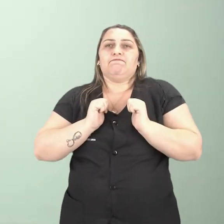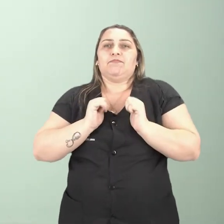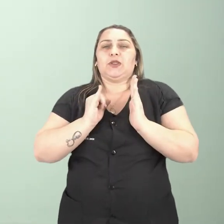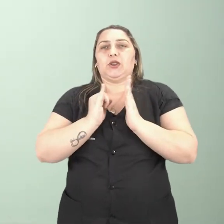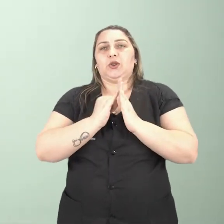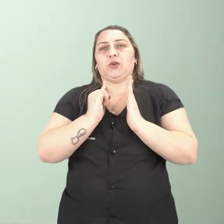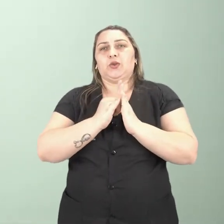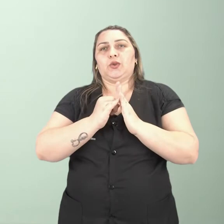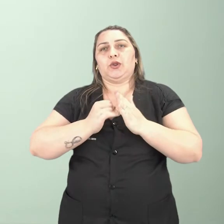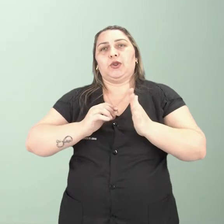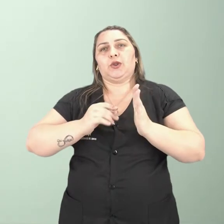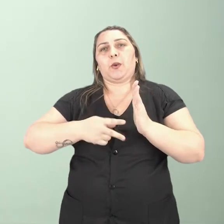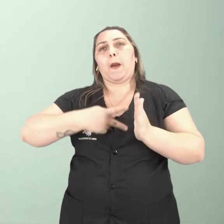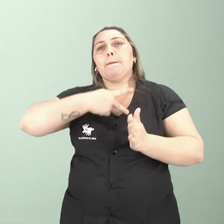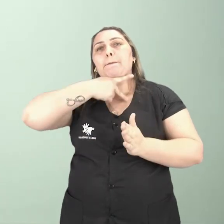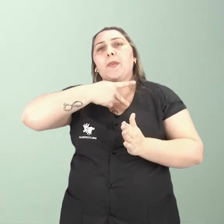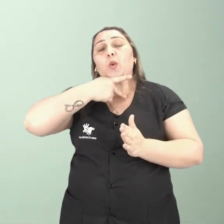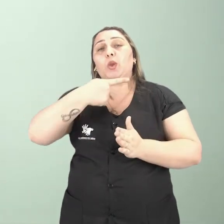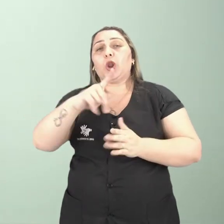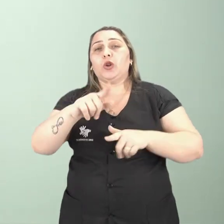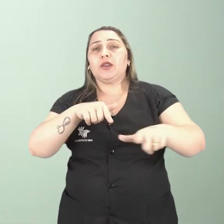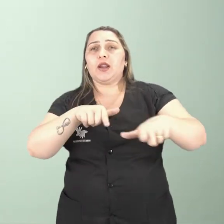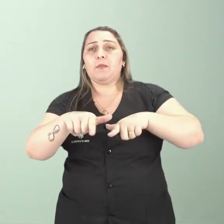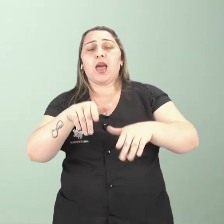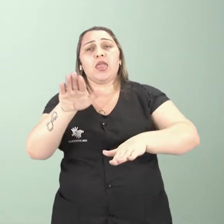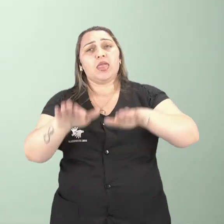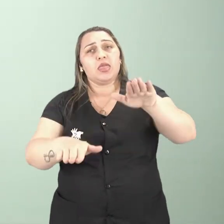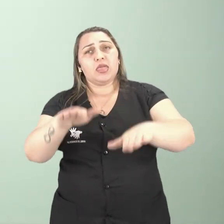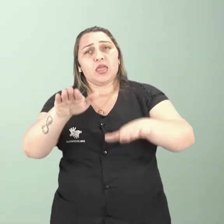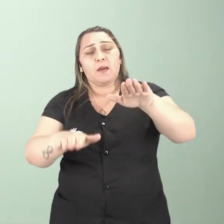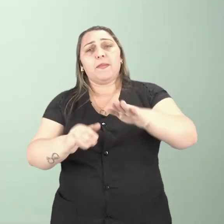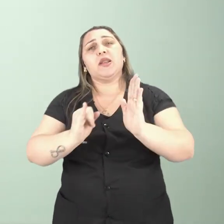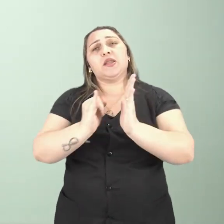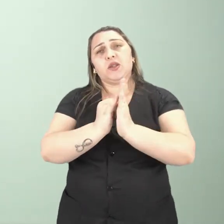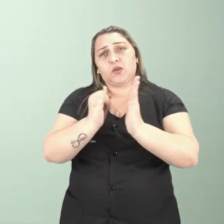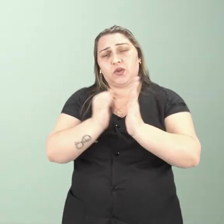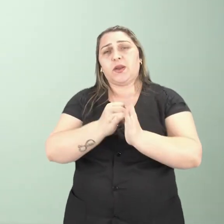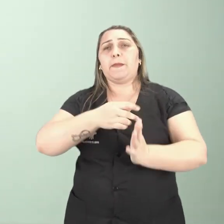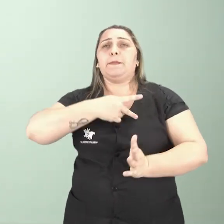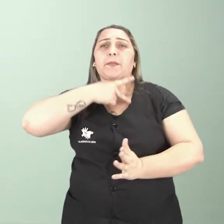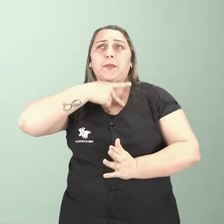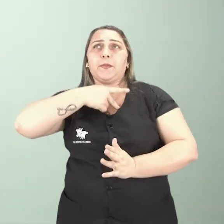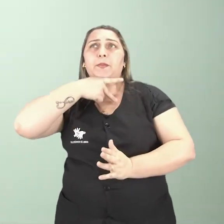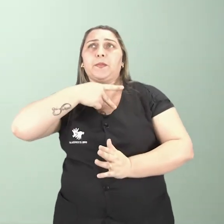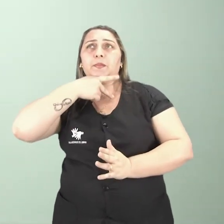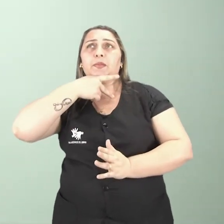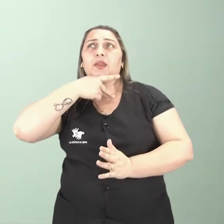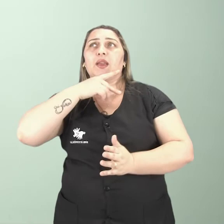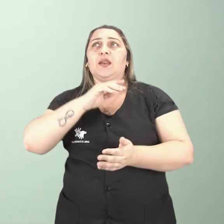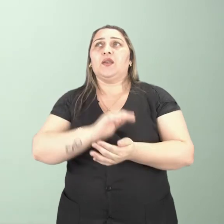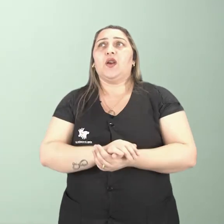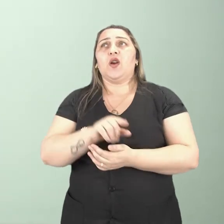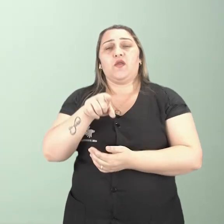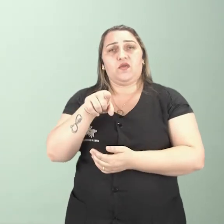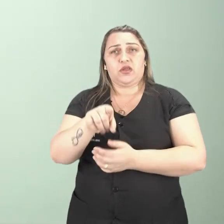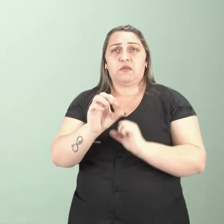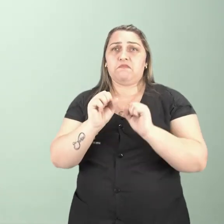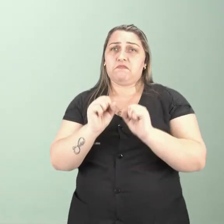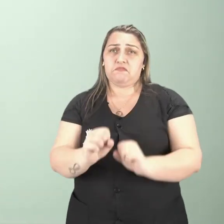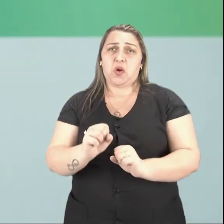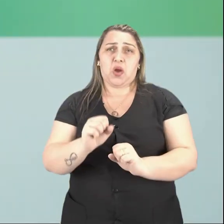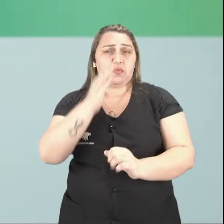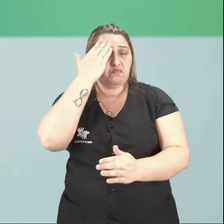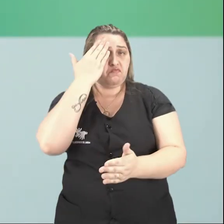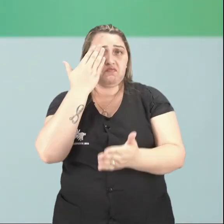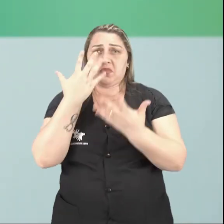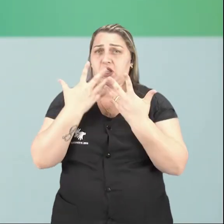instituição partidária, às vezes o teu emprego vai depender daquela instituição partidária, daquele partido, aí você pode não